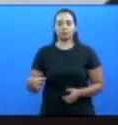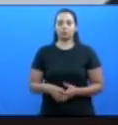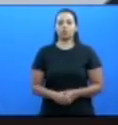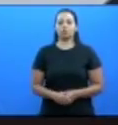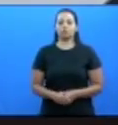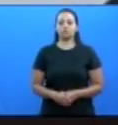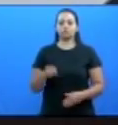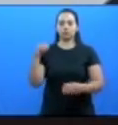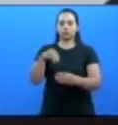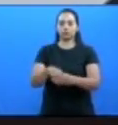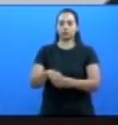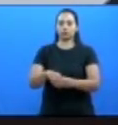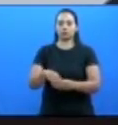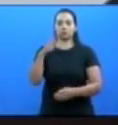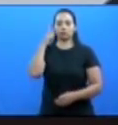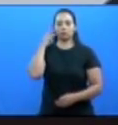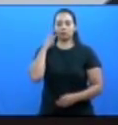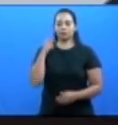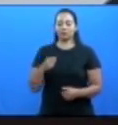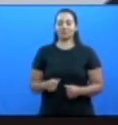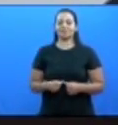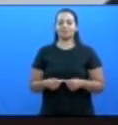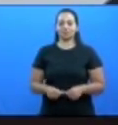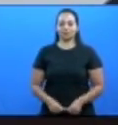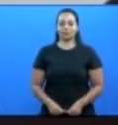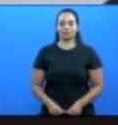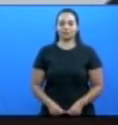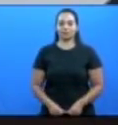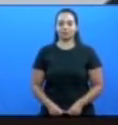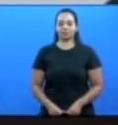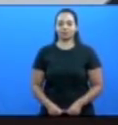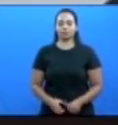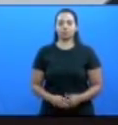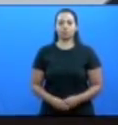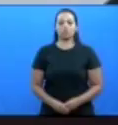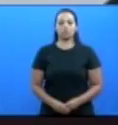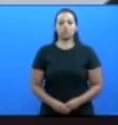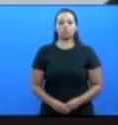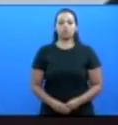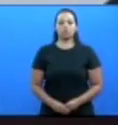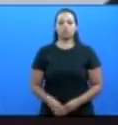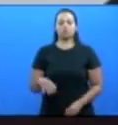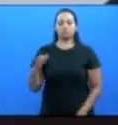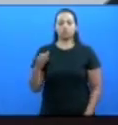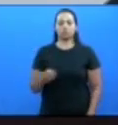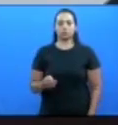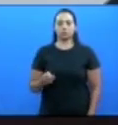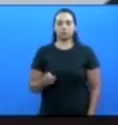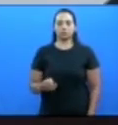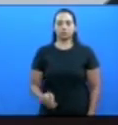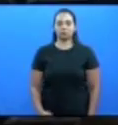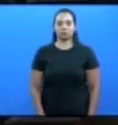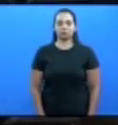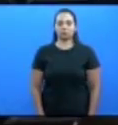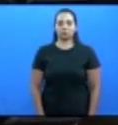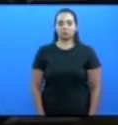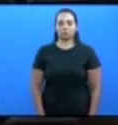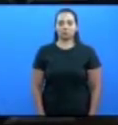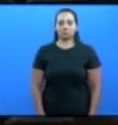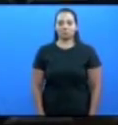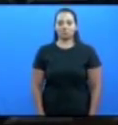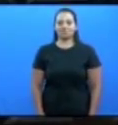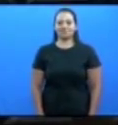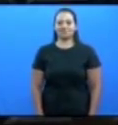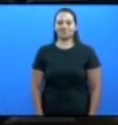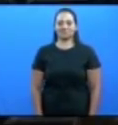Os vereadores e vereadoras que forem favoráveis, permaneçam como estão. Aprovado. Verificação. Verificação de